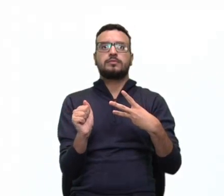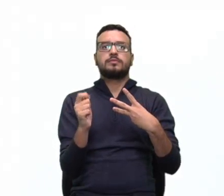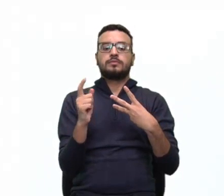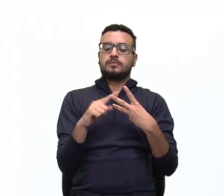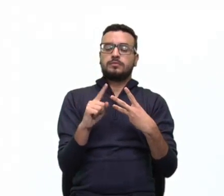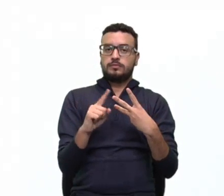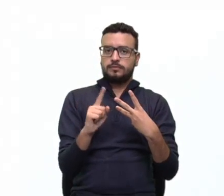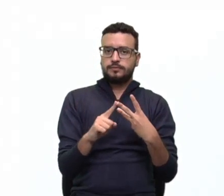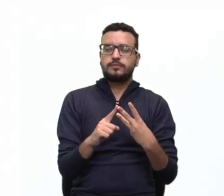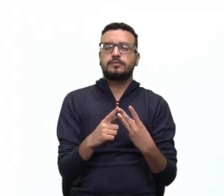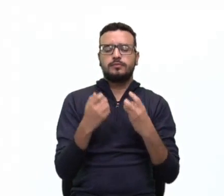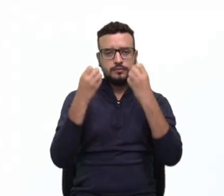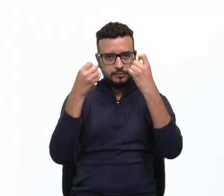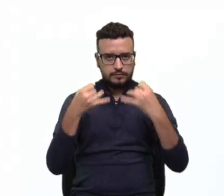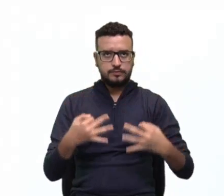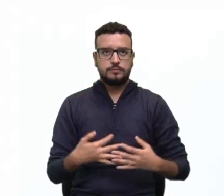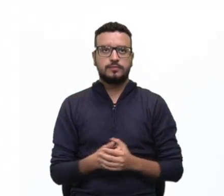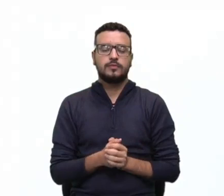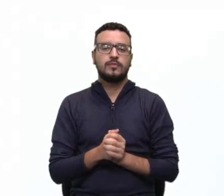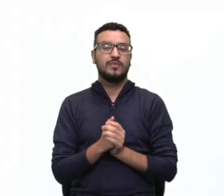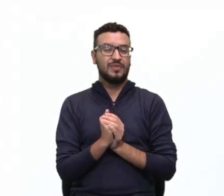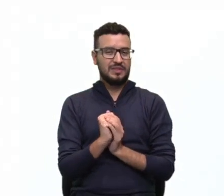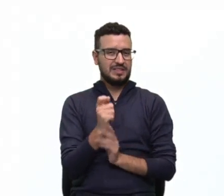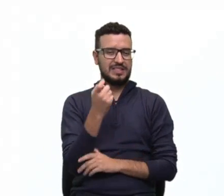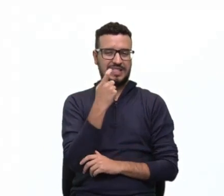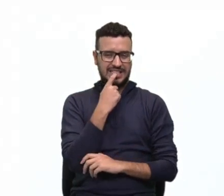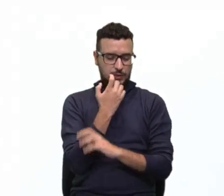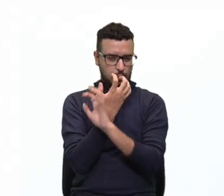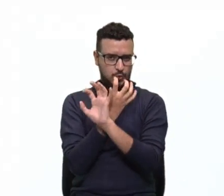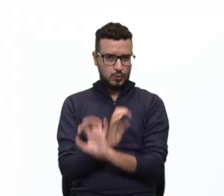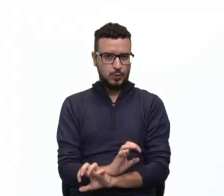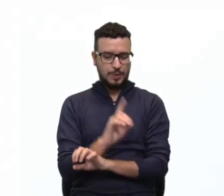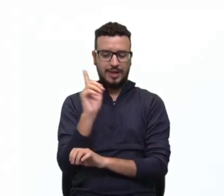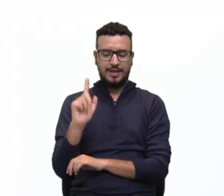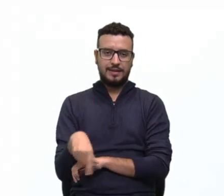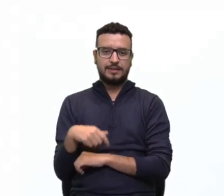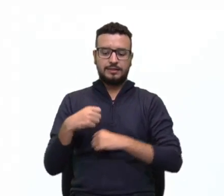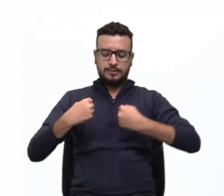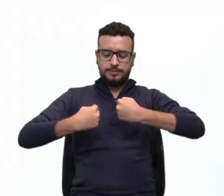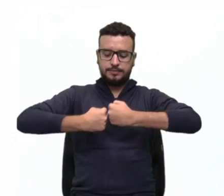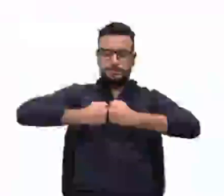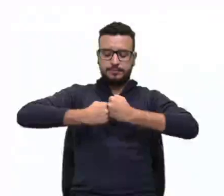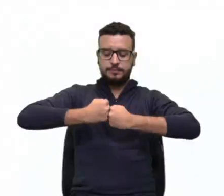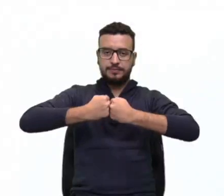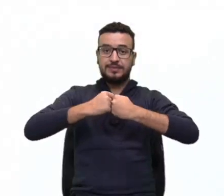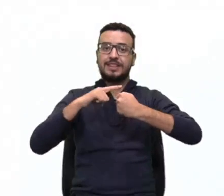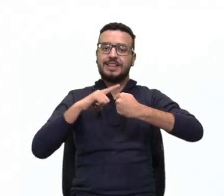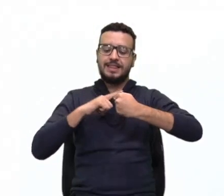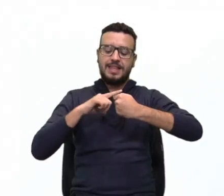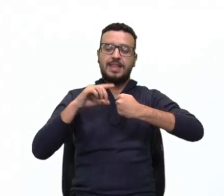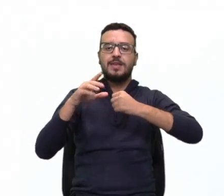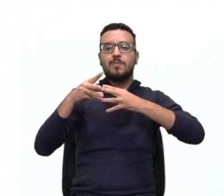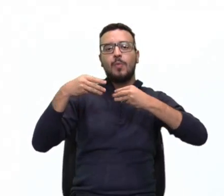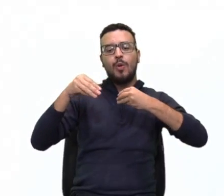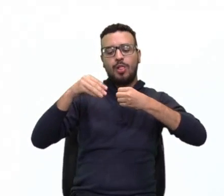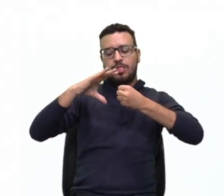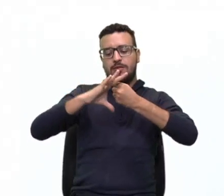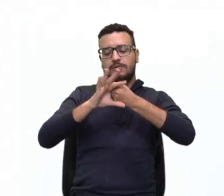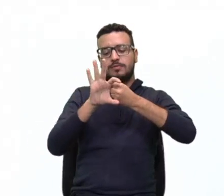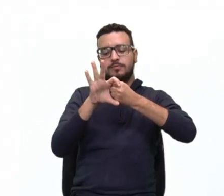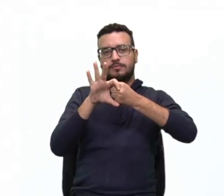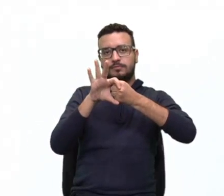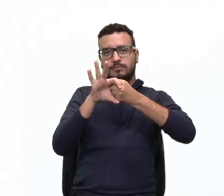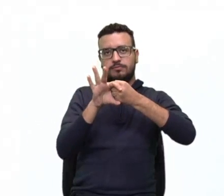Nesse caso, os ossos ficam unidos por cartilagem hialina ou fibrocartilagem. Possui